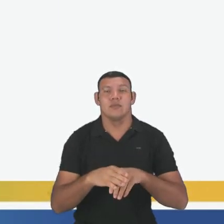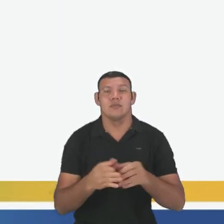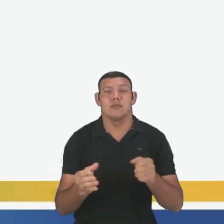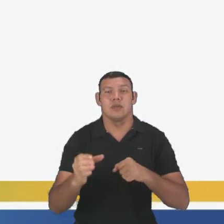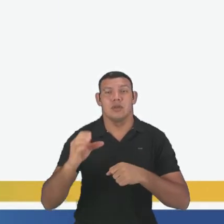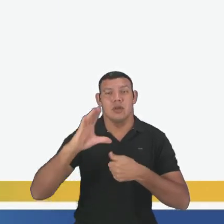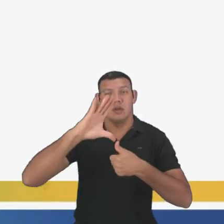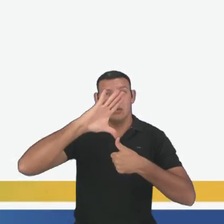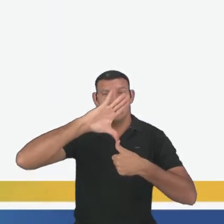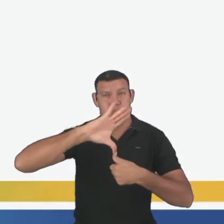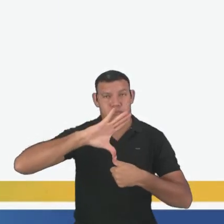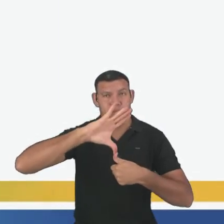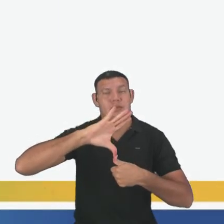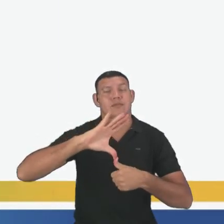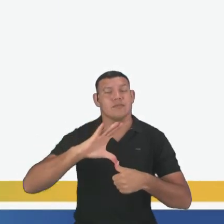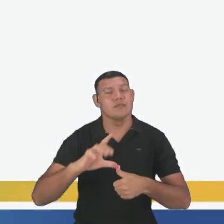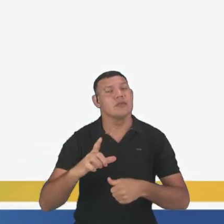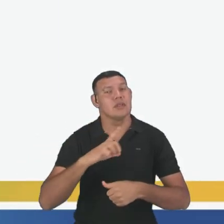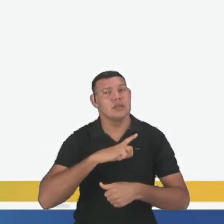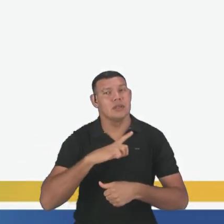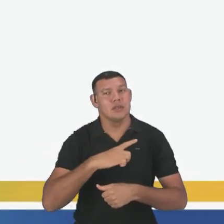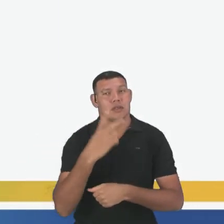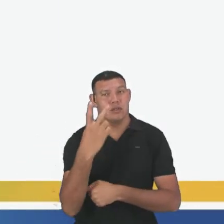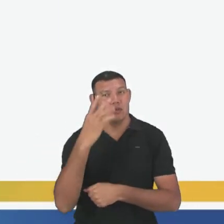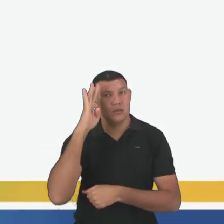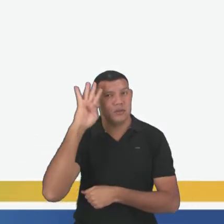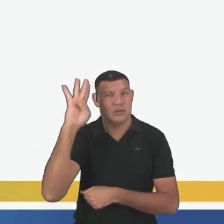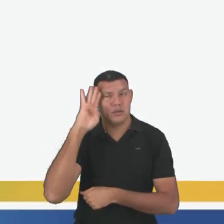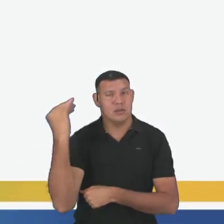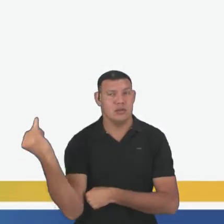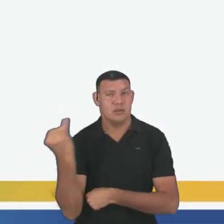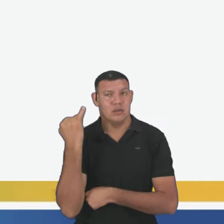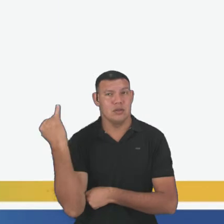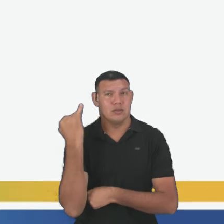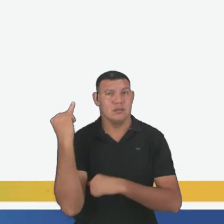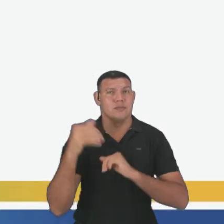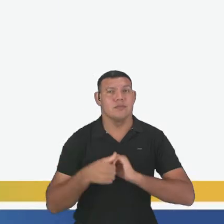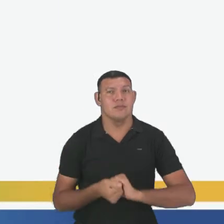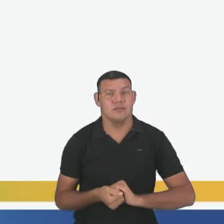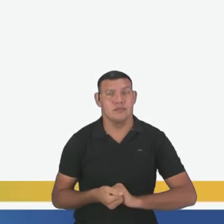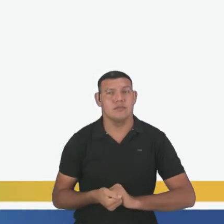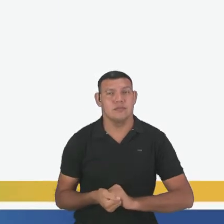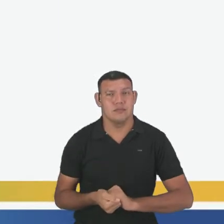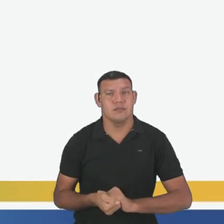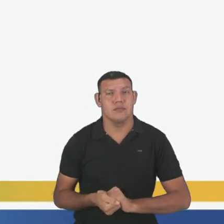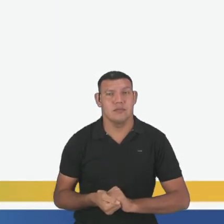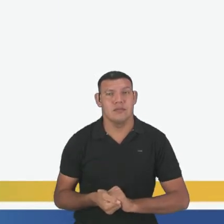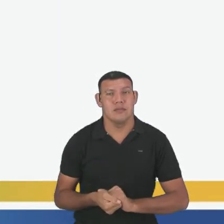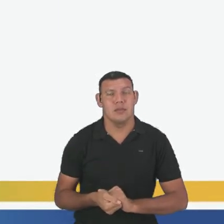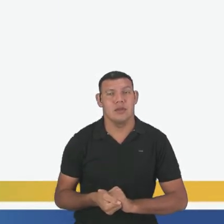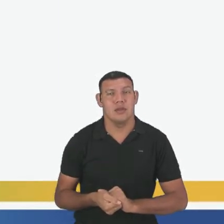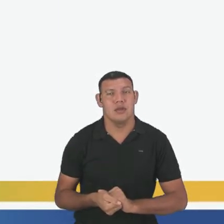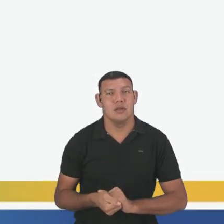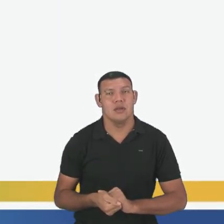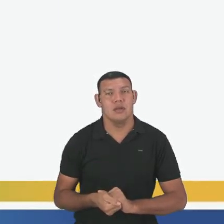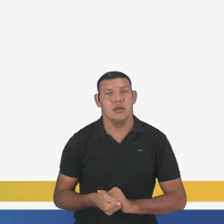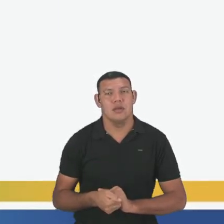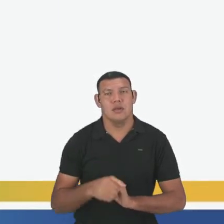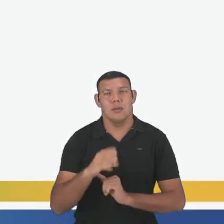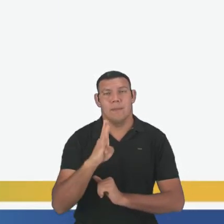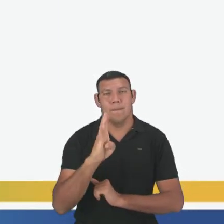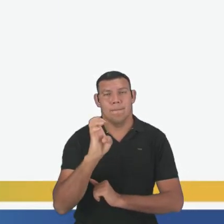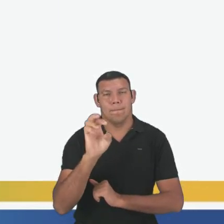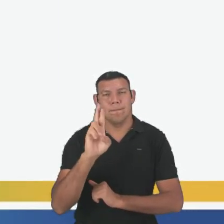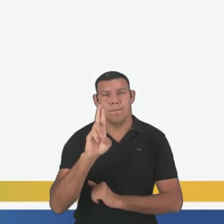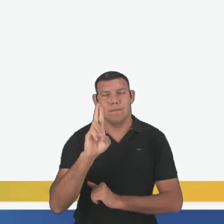continente americano tem duas teorias importantes, que tanto ela que vem pelo Estreito de Bering,